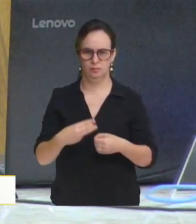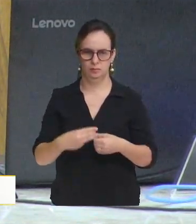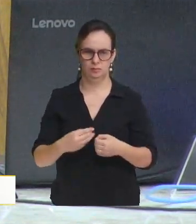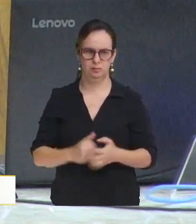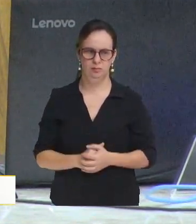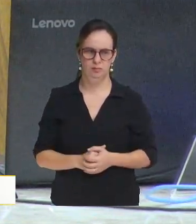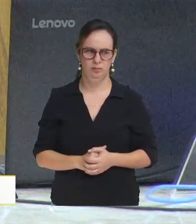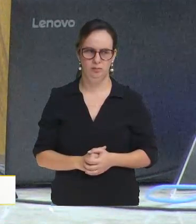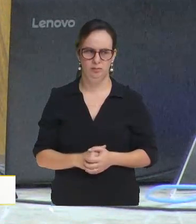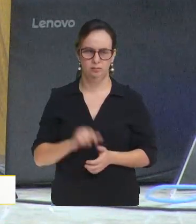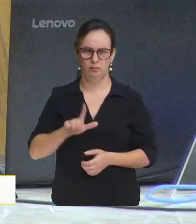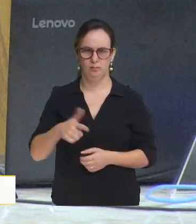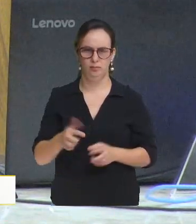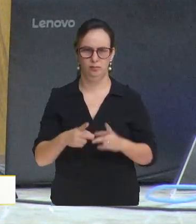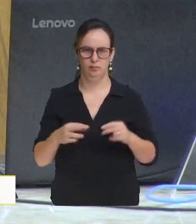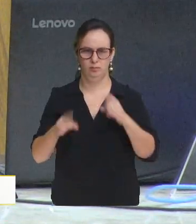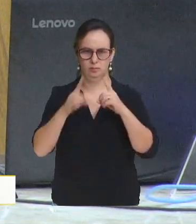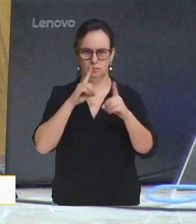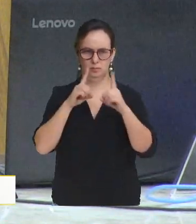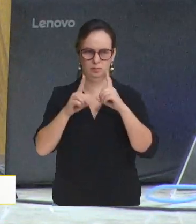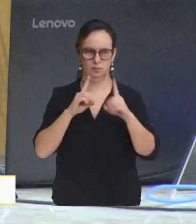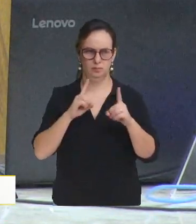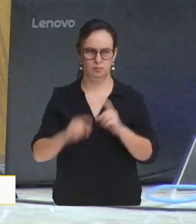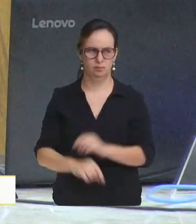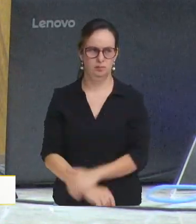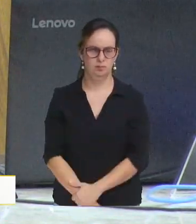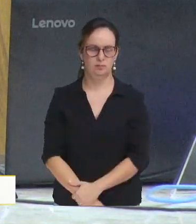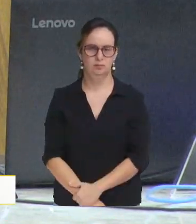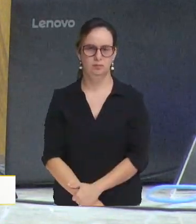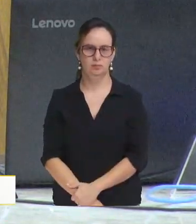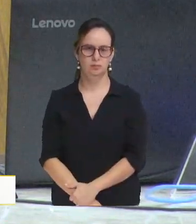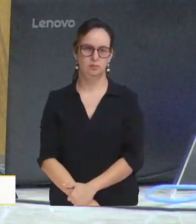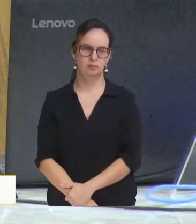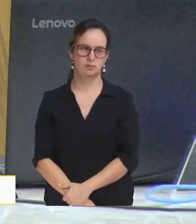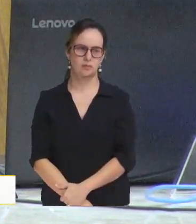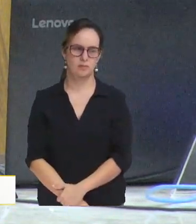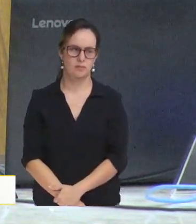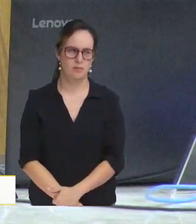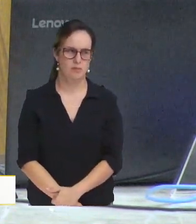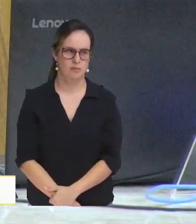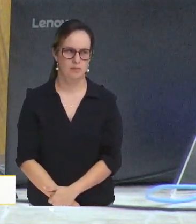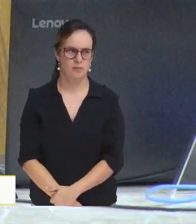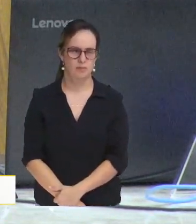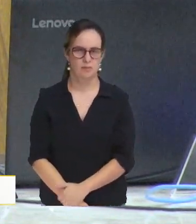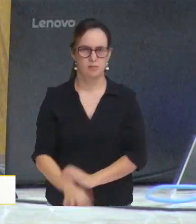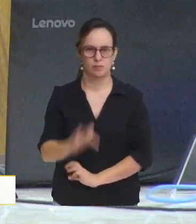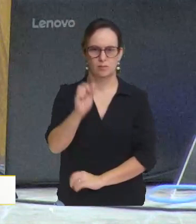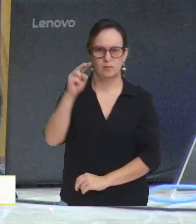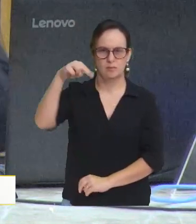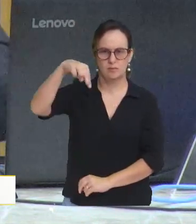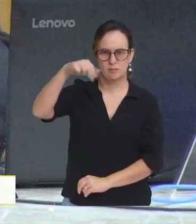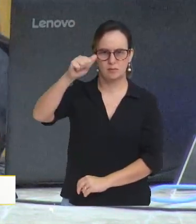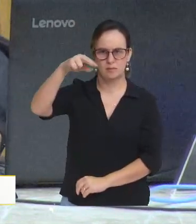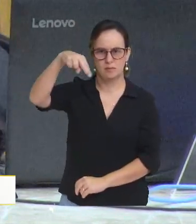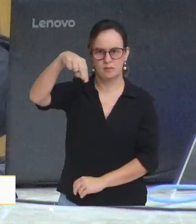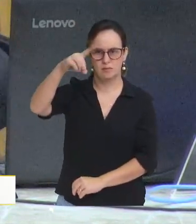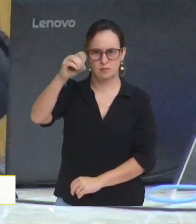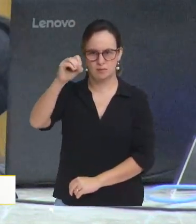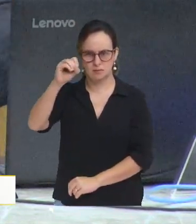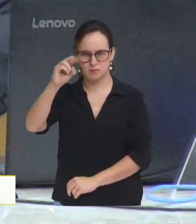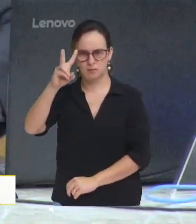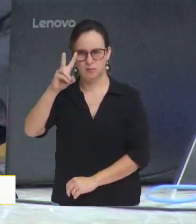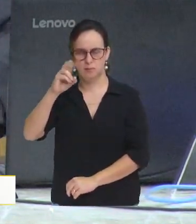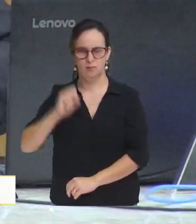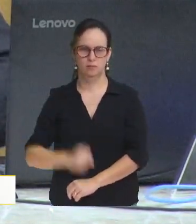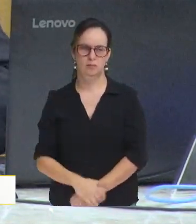Em discussão? Peço a palavra, presidente. Concedo a palavra ao vereador Fernando Vieira. Bom, obrigado, senhor